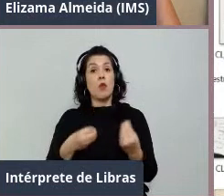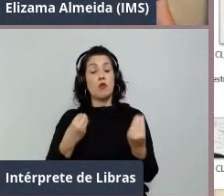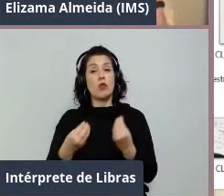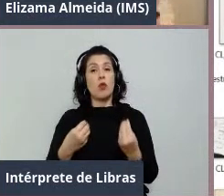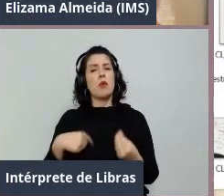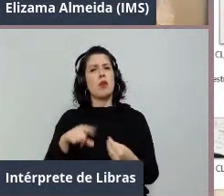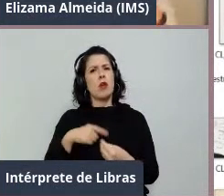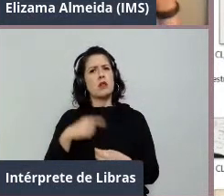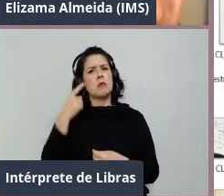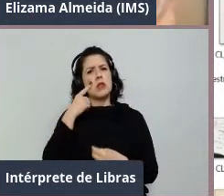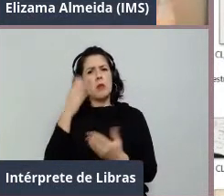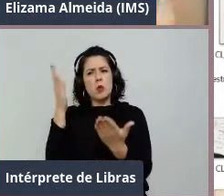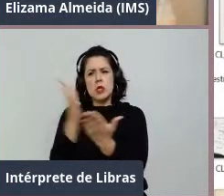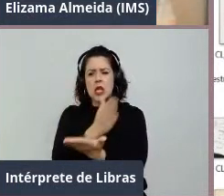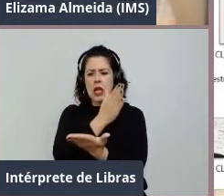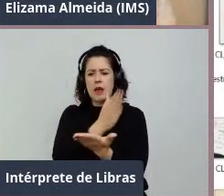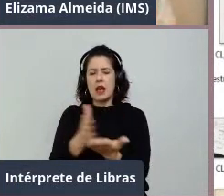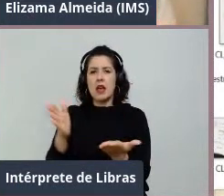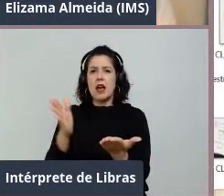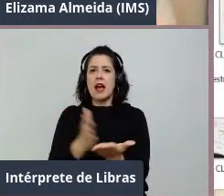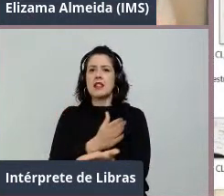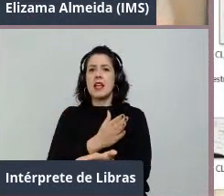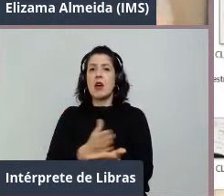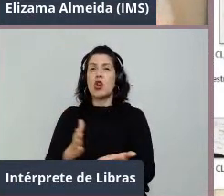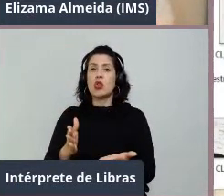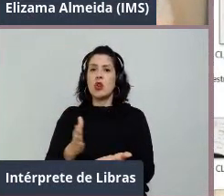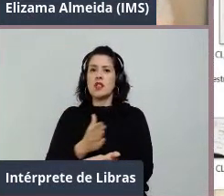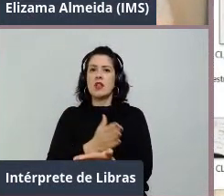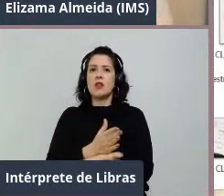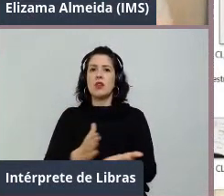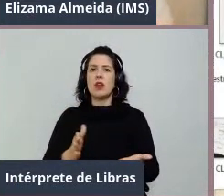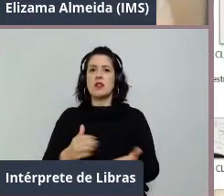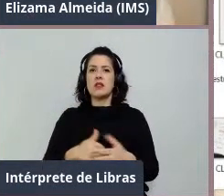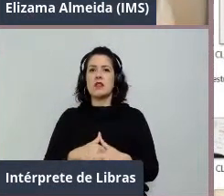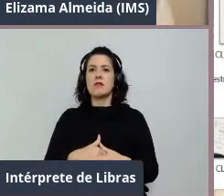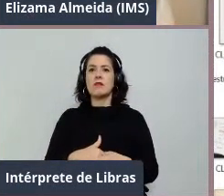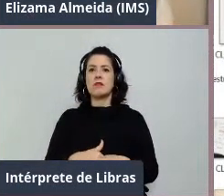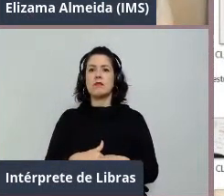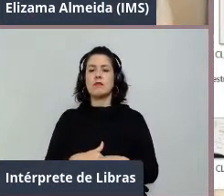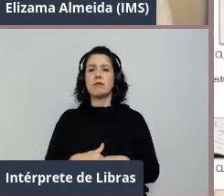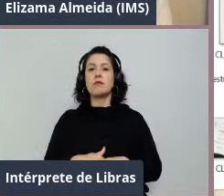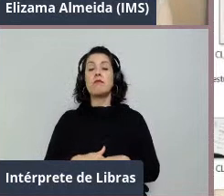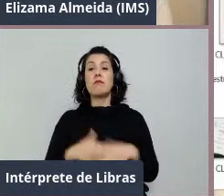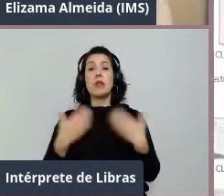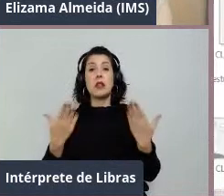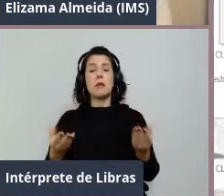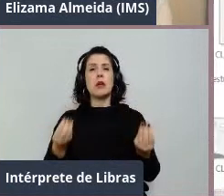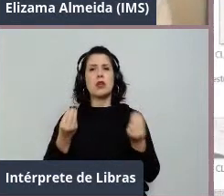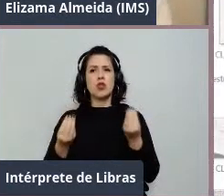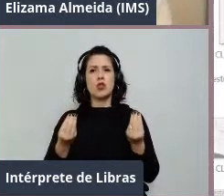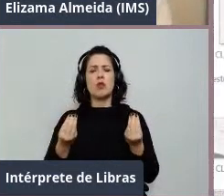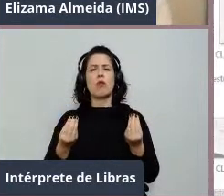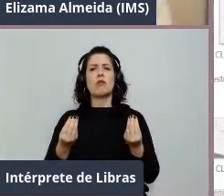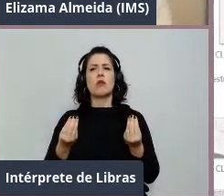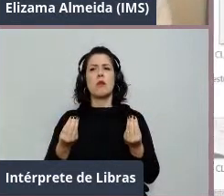separação um pouco pela superfície, mas não superficial necessariamente.